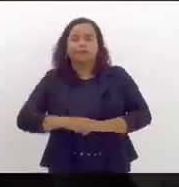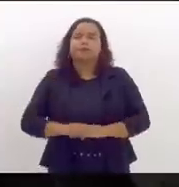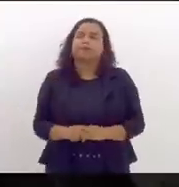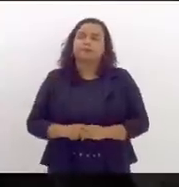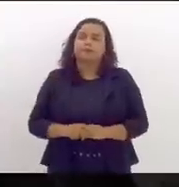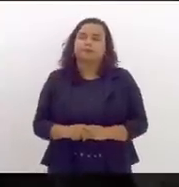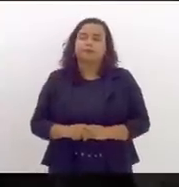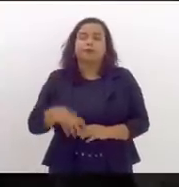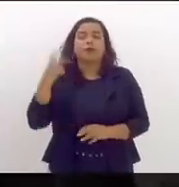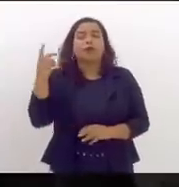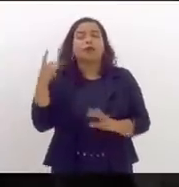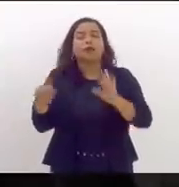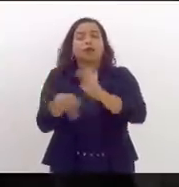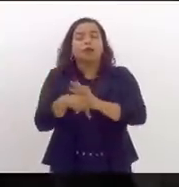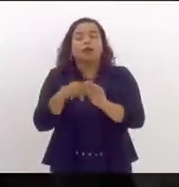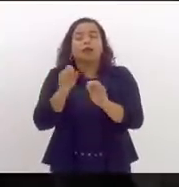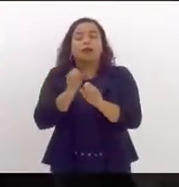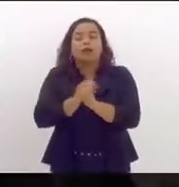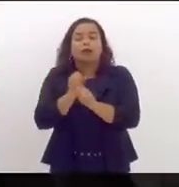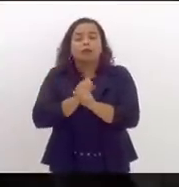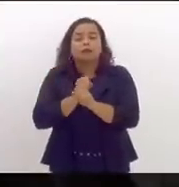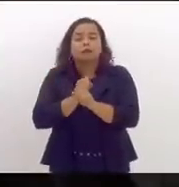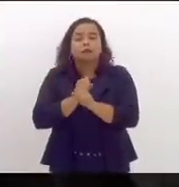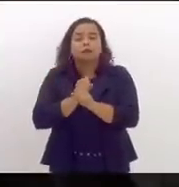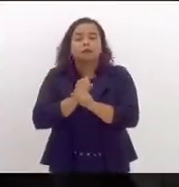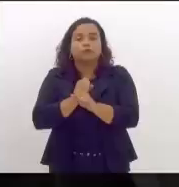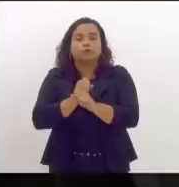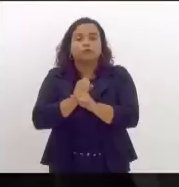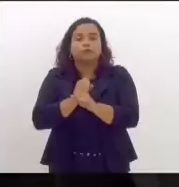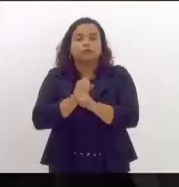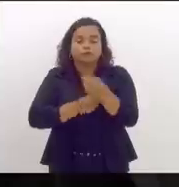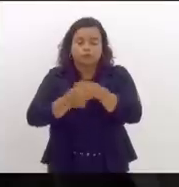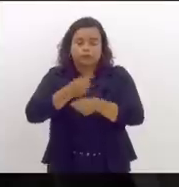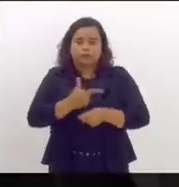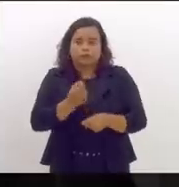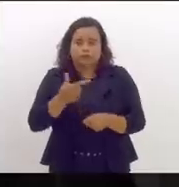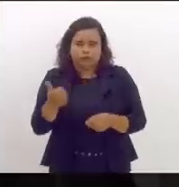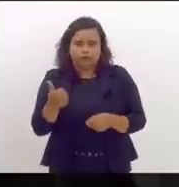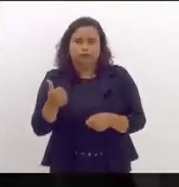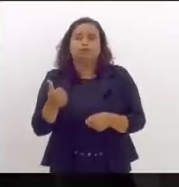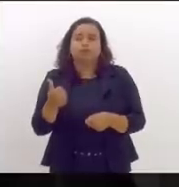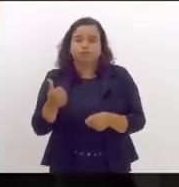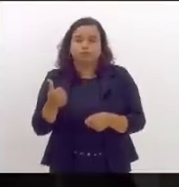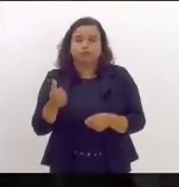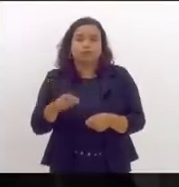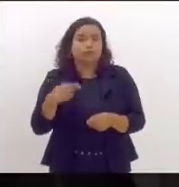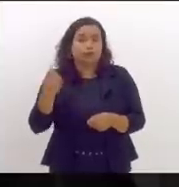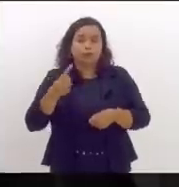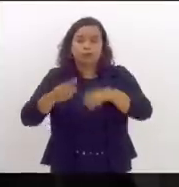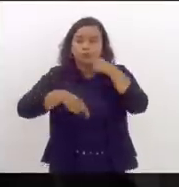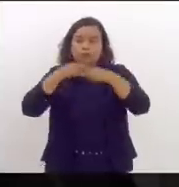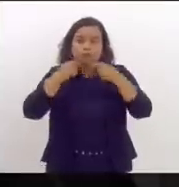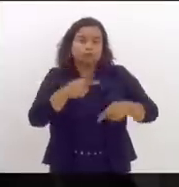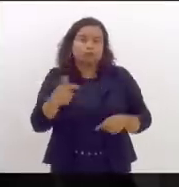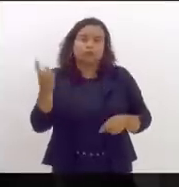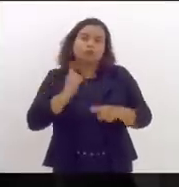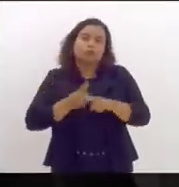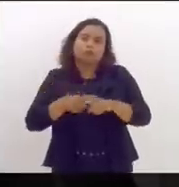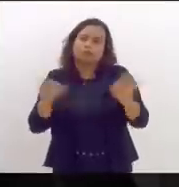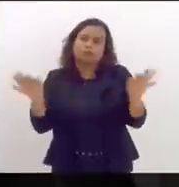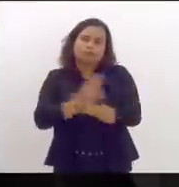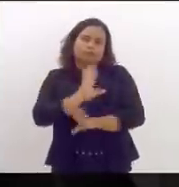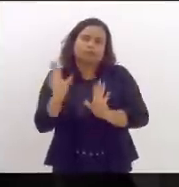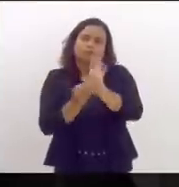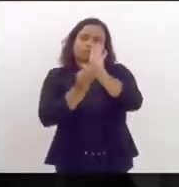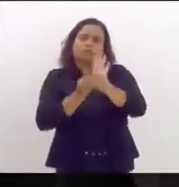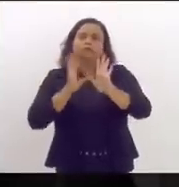do ano de 2021 nós não temos dúvida nenhuma porque já tá